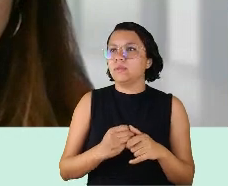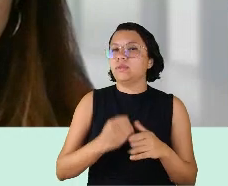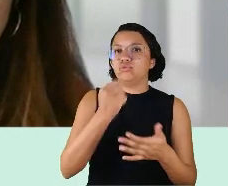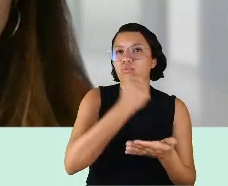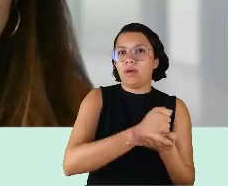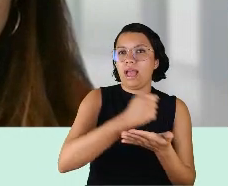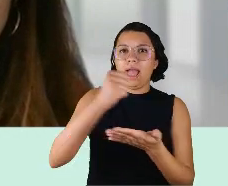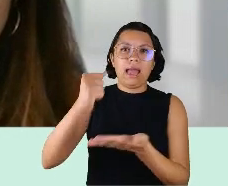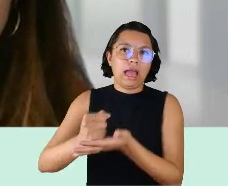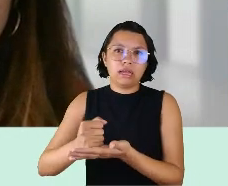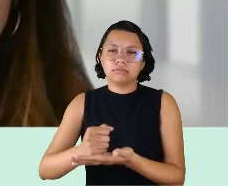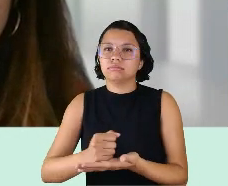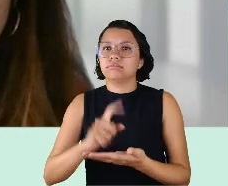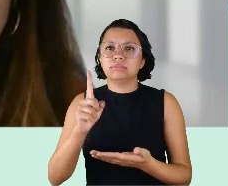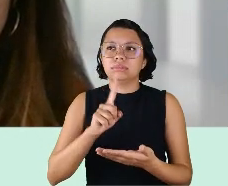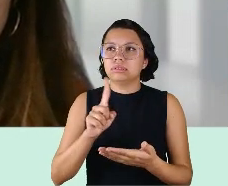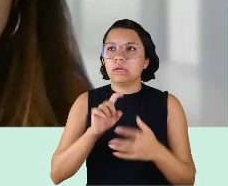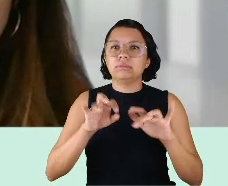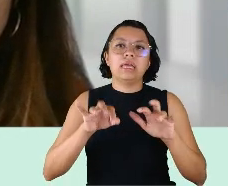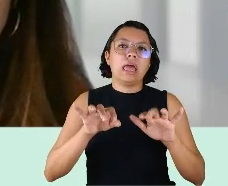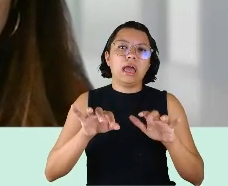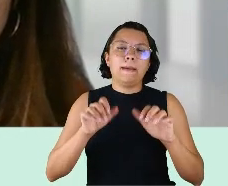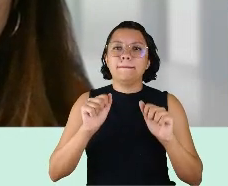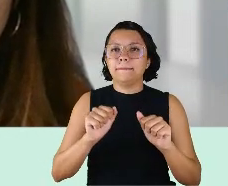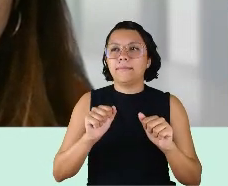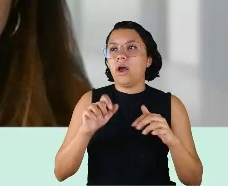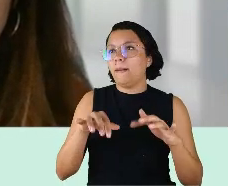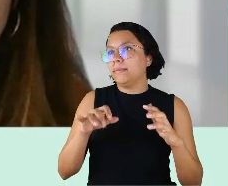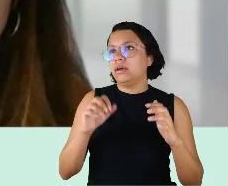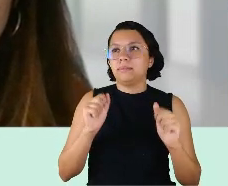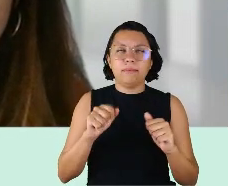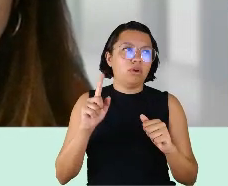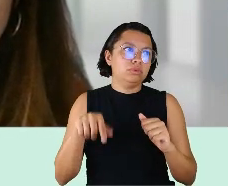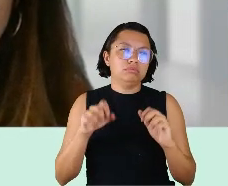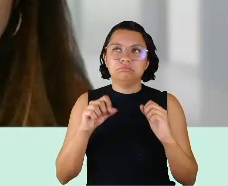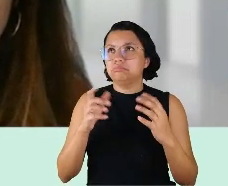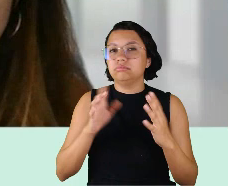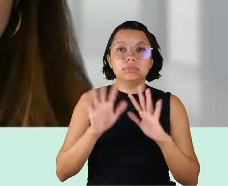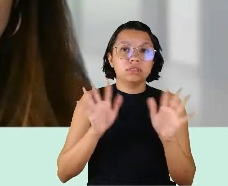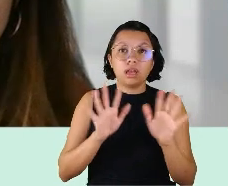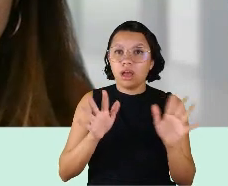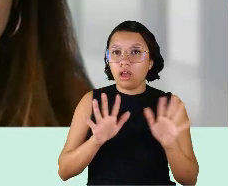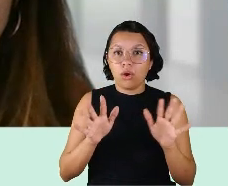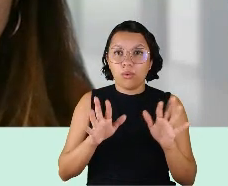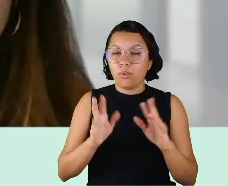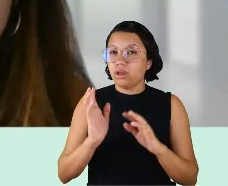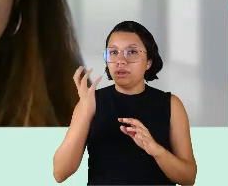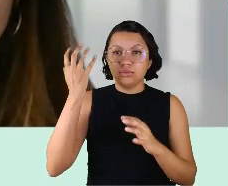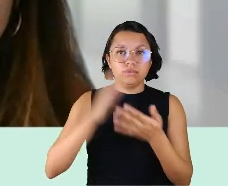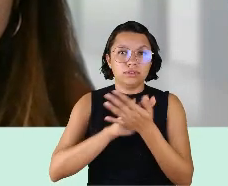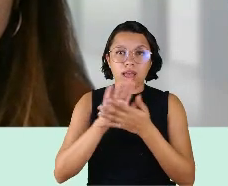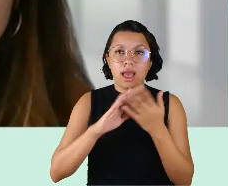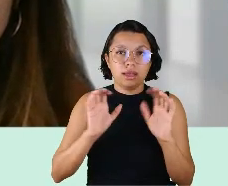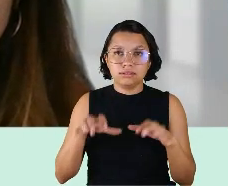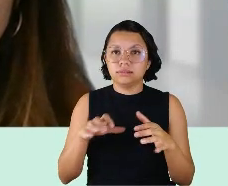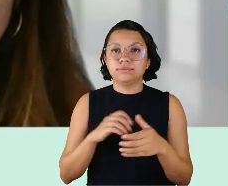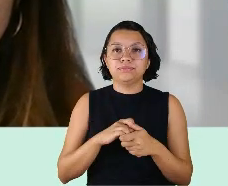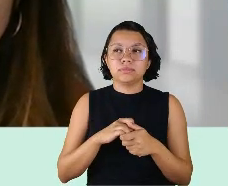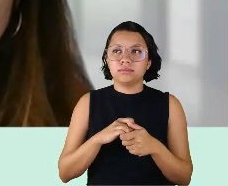carimbo mais existe, né, o de teclar aqui hipótese 1, hipótese 2, hipótese 3 e está tudo resolvido. Não é isso,